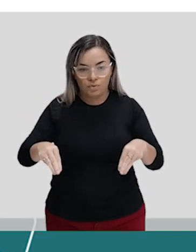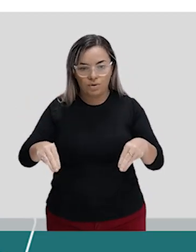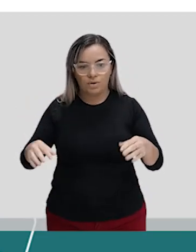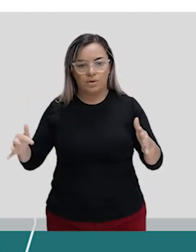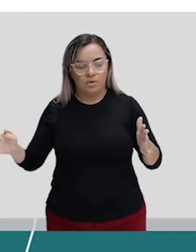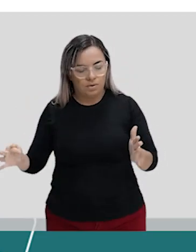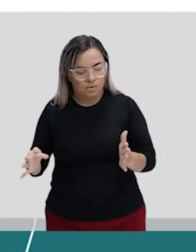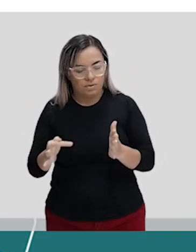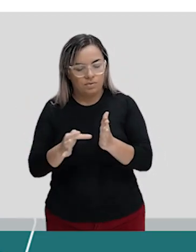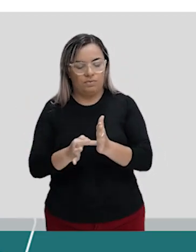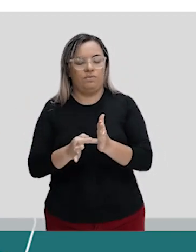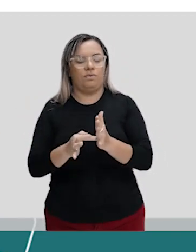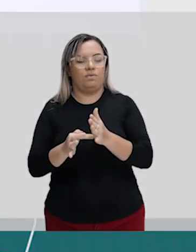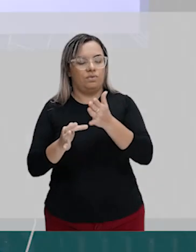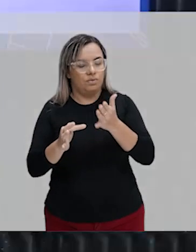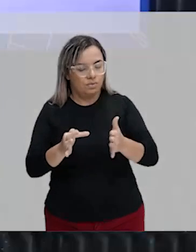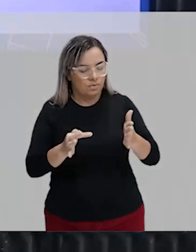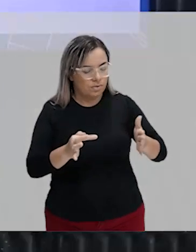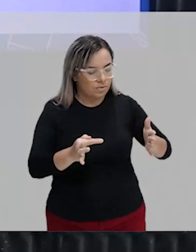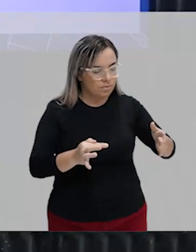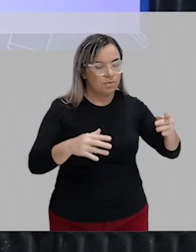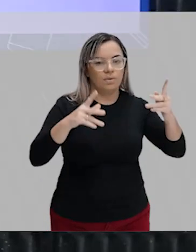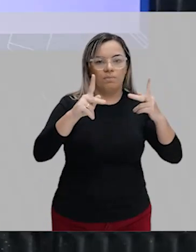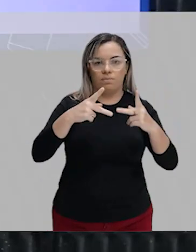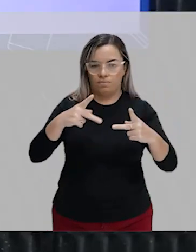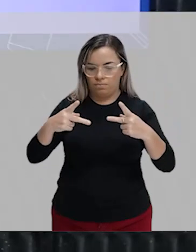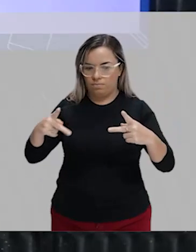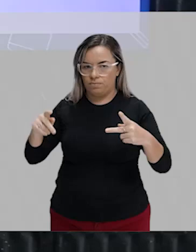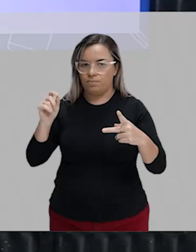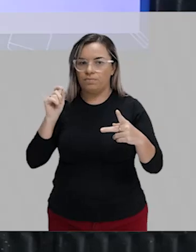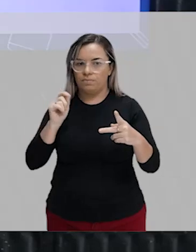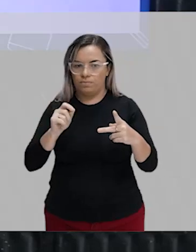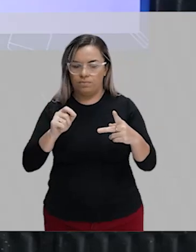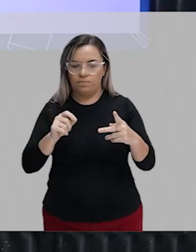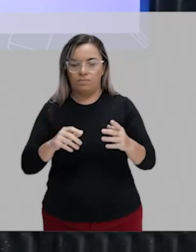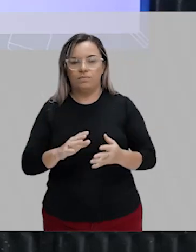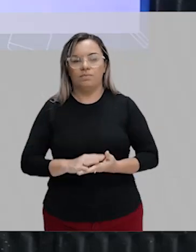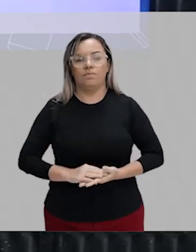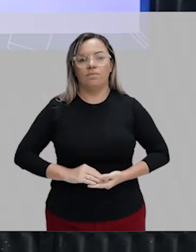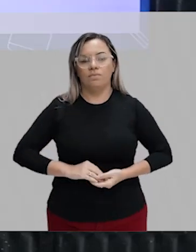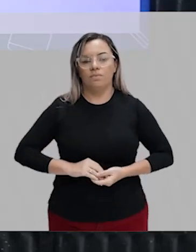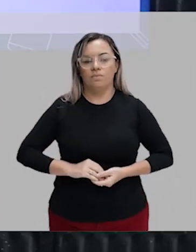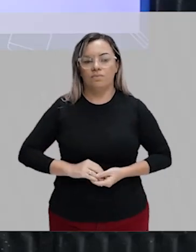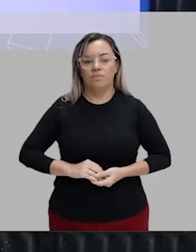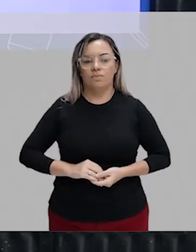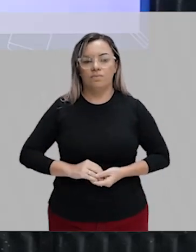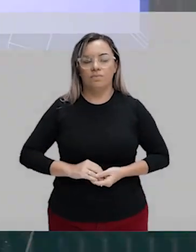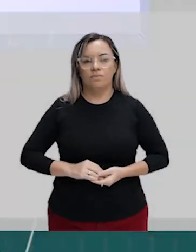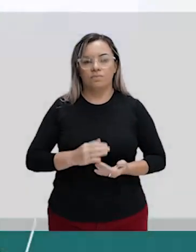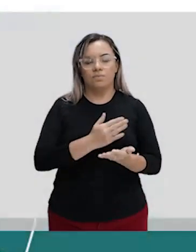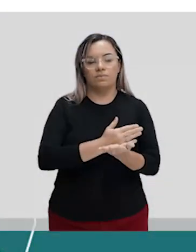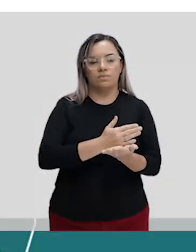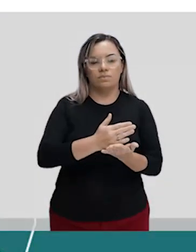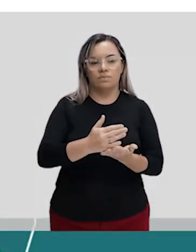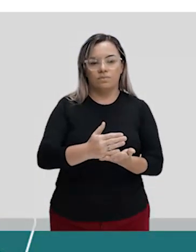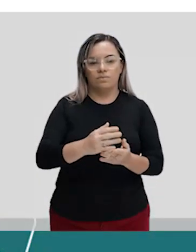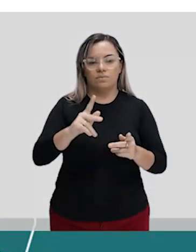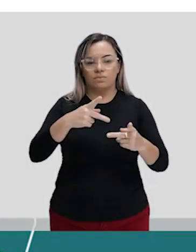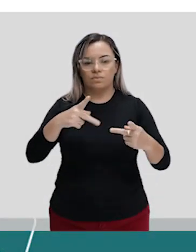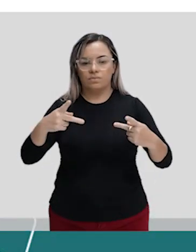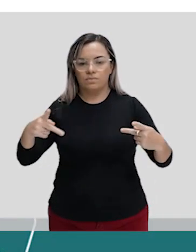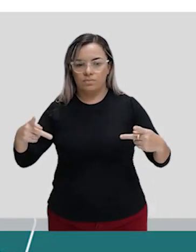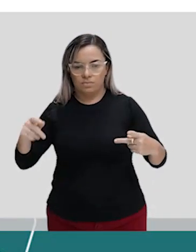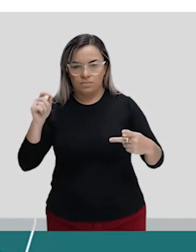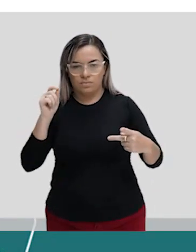finalizar explicando um pouco para vocês sobre as funções das proteínas, tá? Bem, as